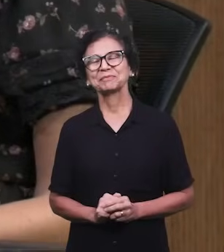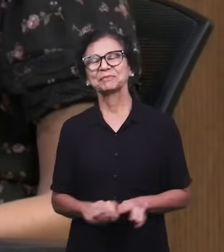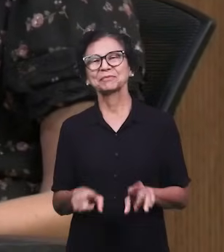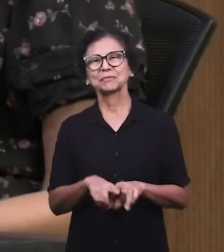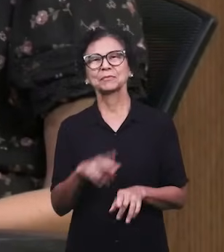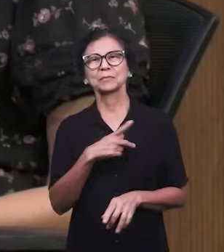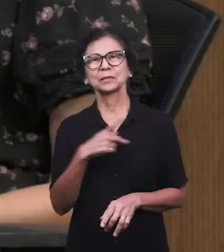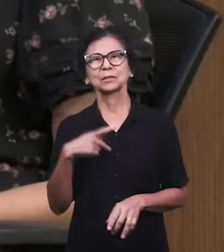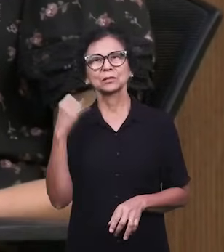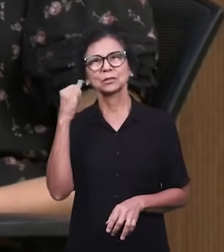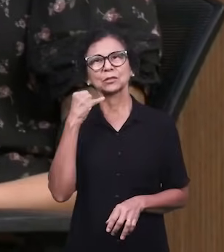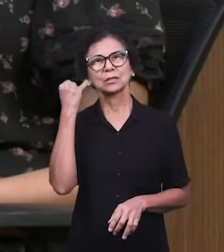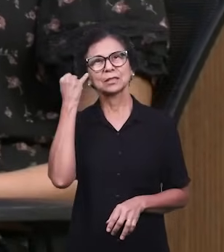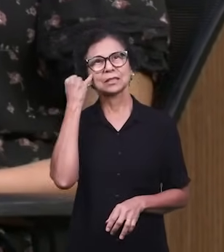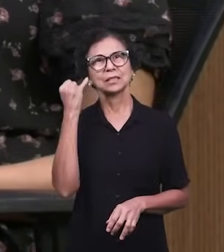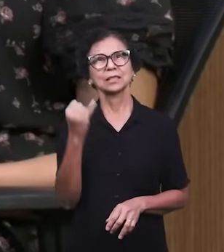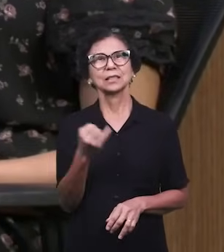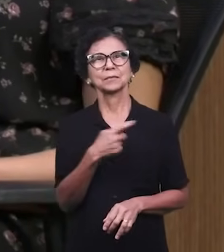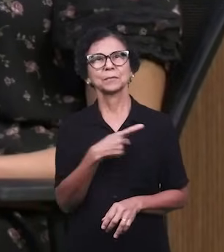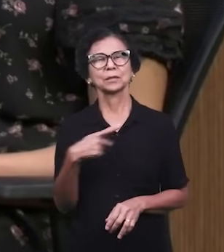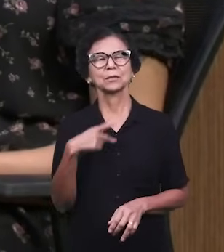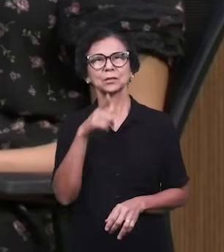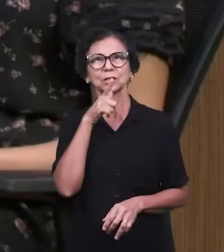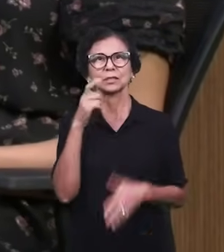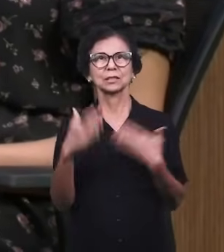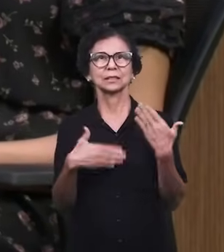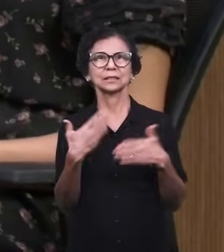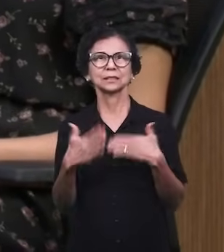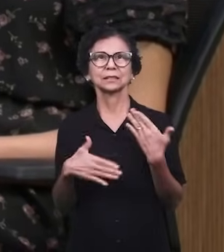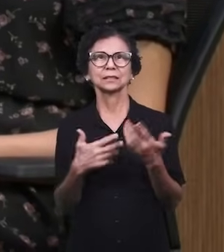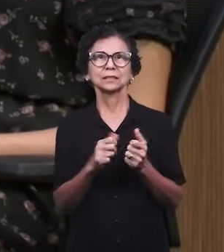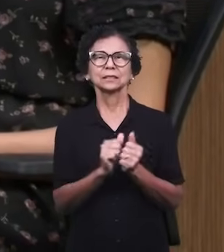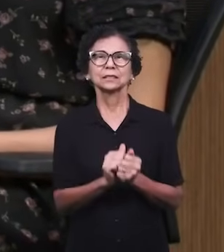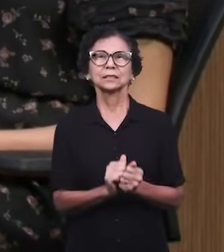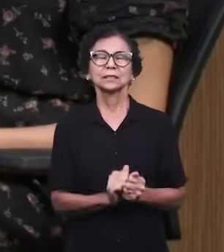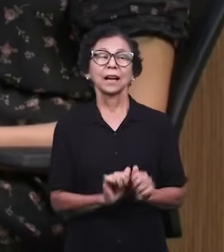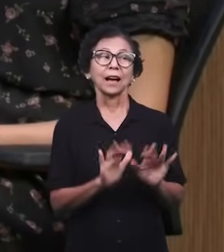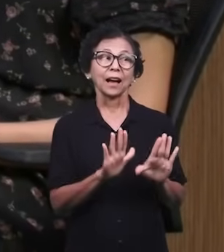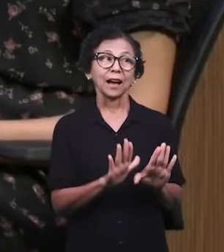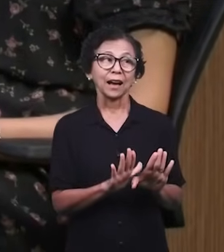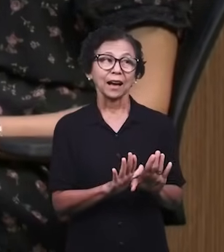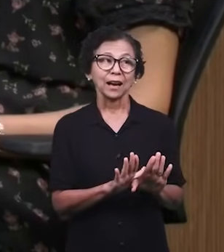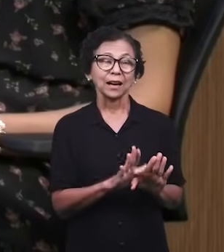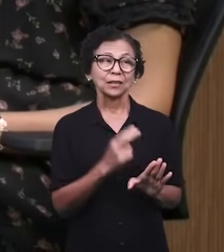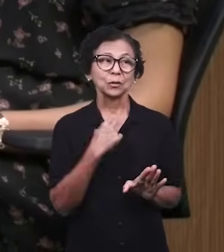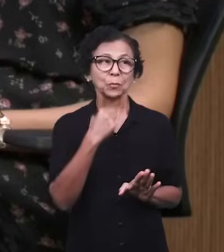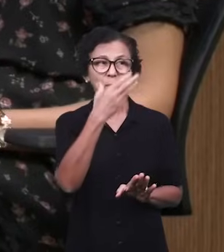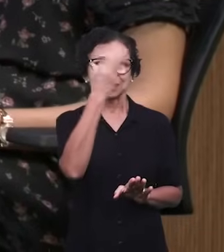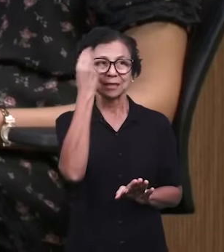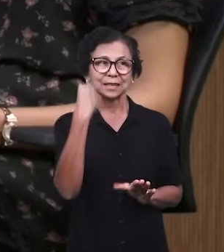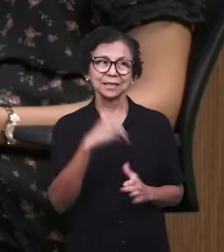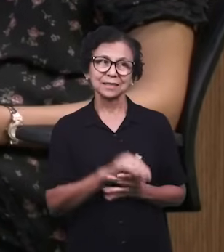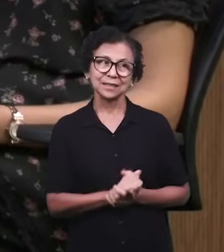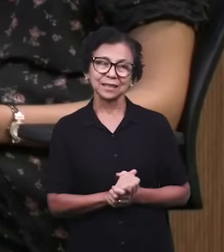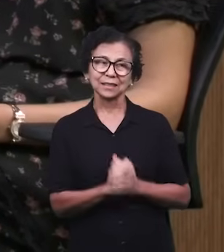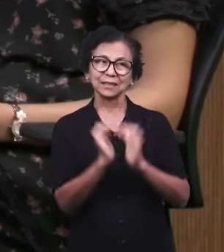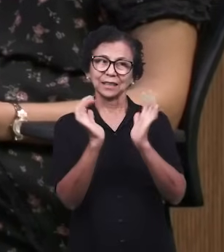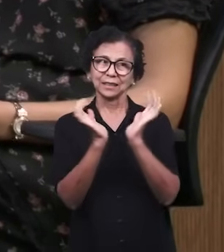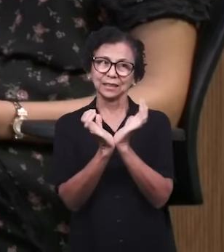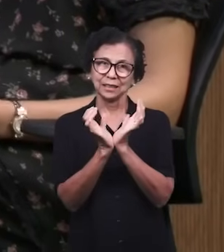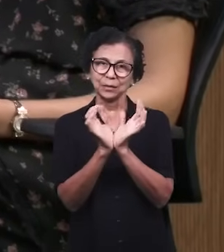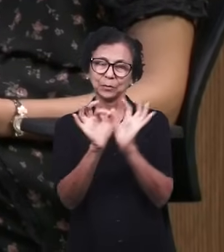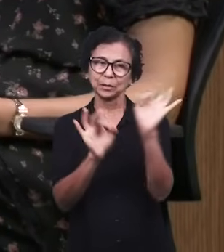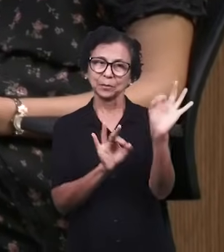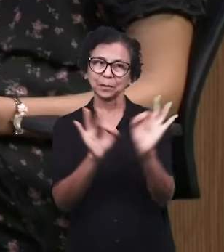pastor Josias, ao pastor Gilson, uma alegria sempre estar com vocês. Amém. E eu não posso deixar de citar aqui os nossos jovens da produção,